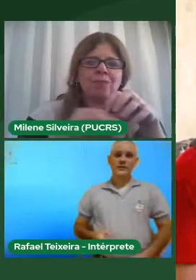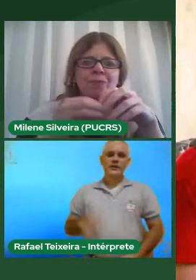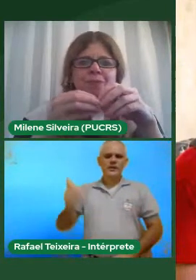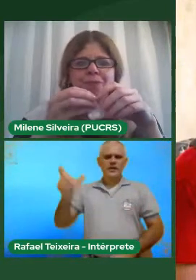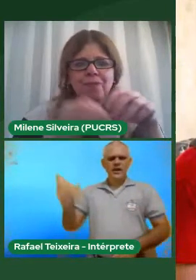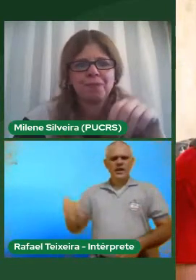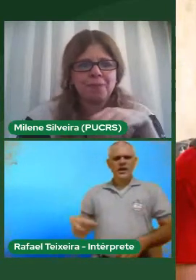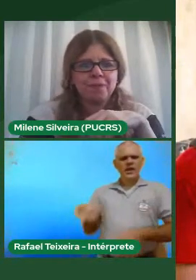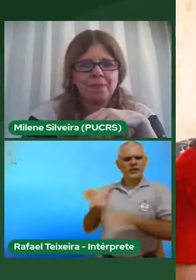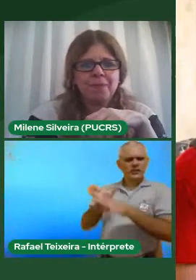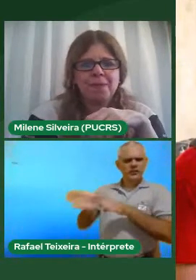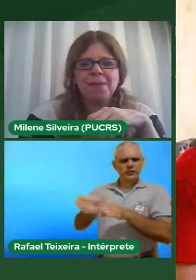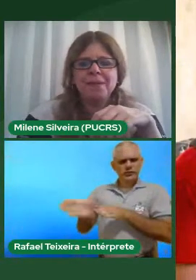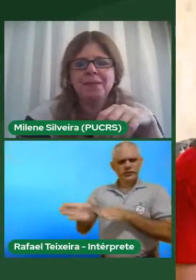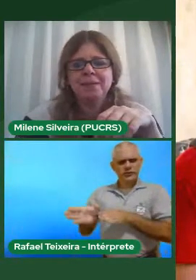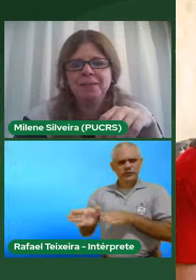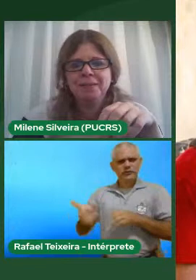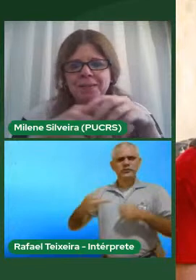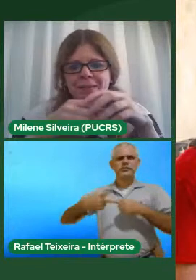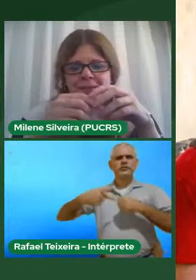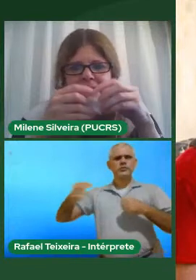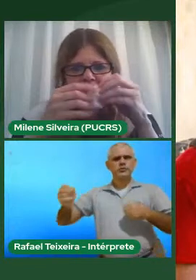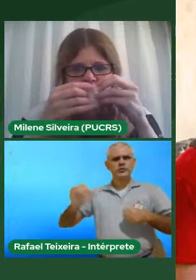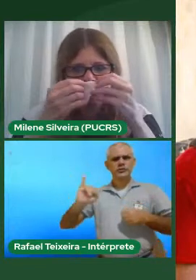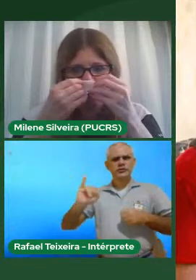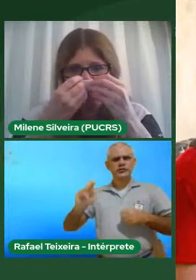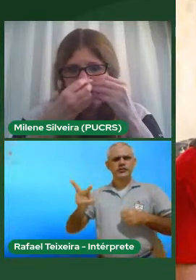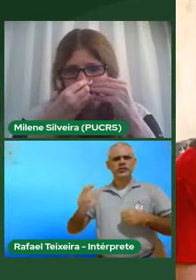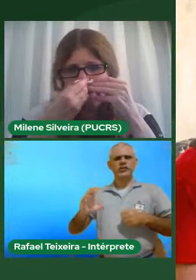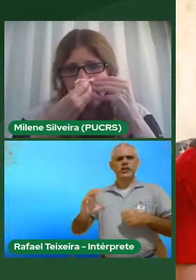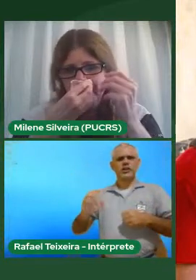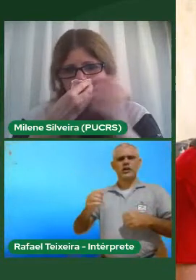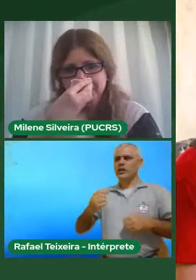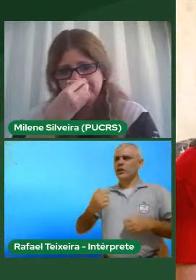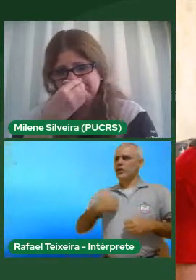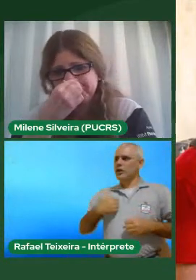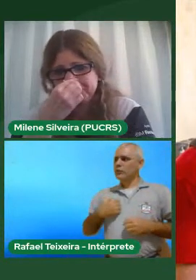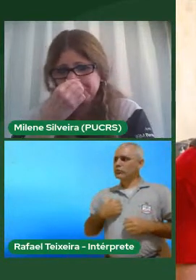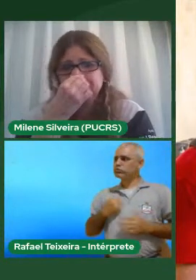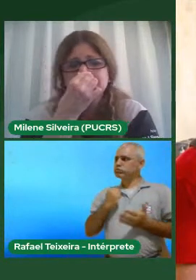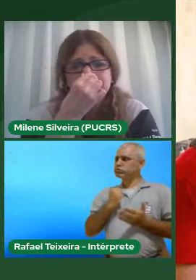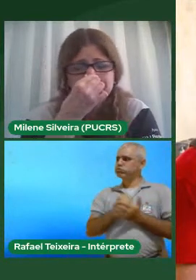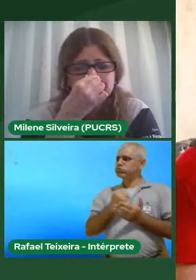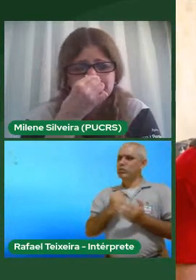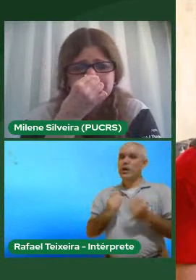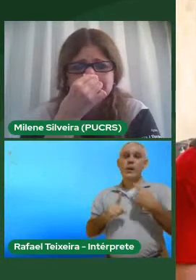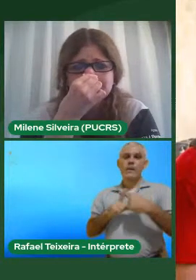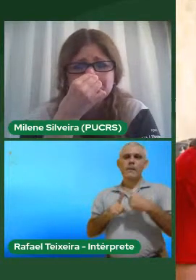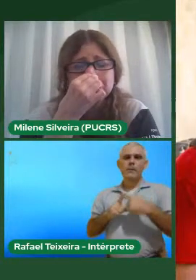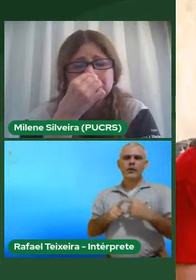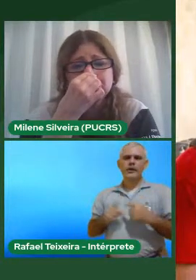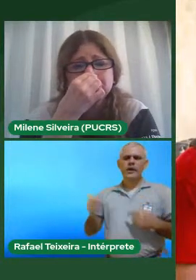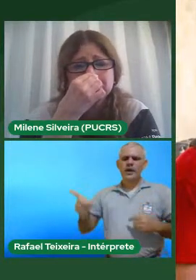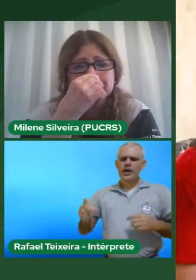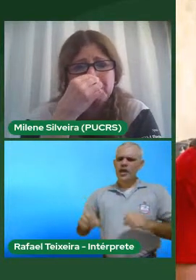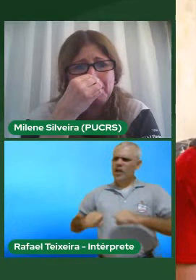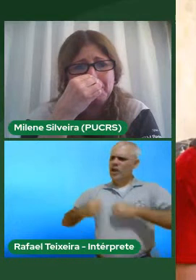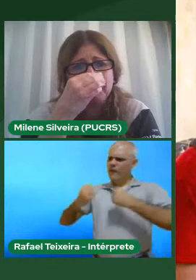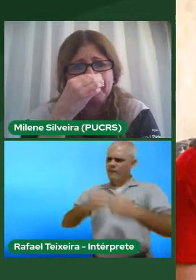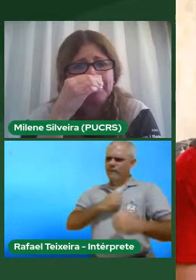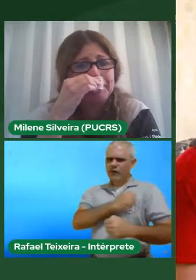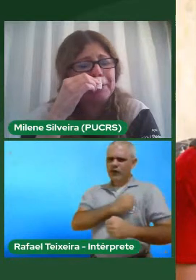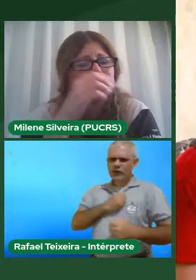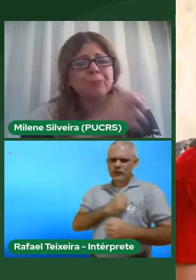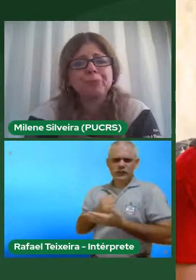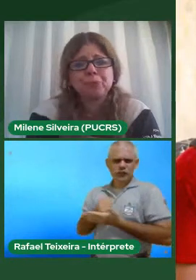muito porque acompanhei de perto o árduo trabalho de guiar os alunos para que alcancem o seu máximo. E vi esse